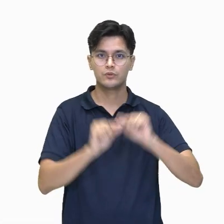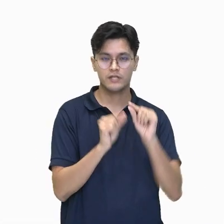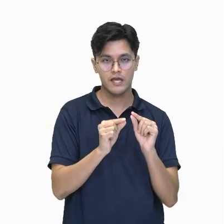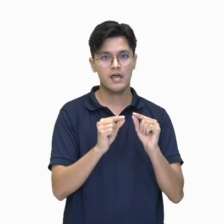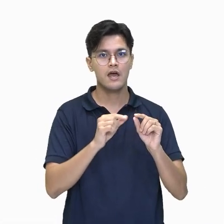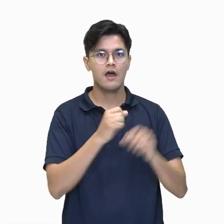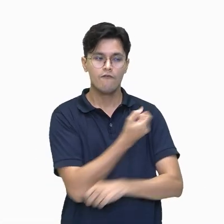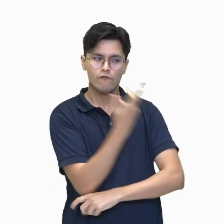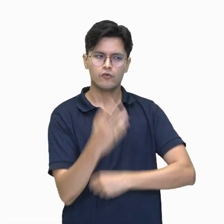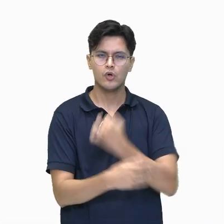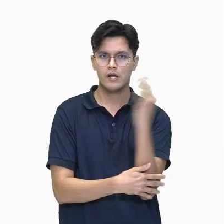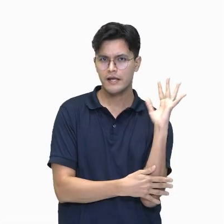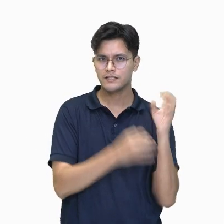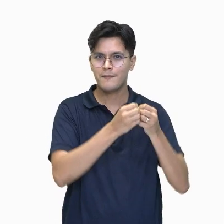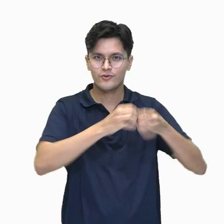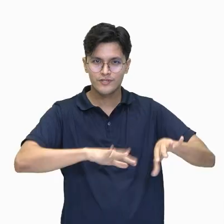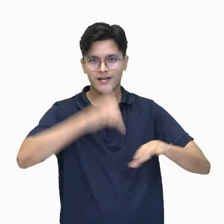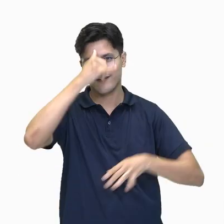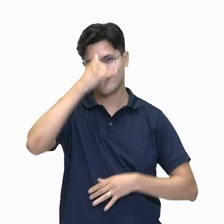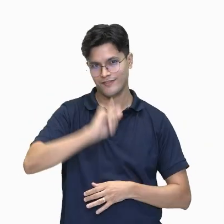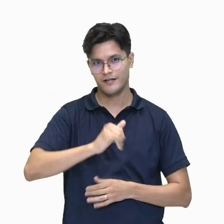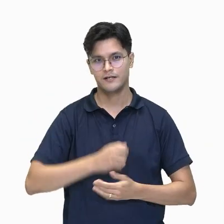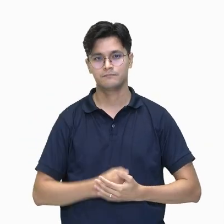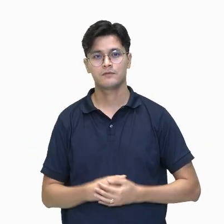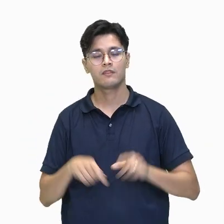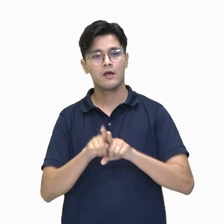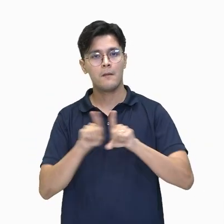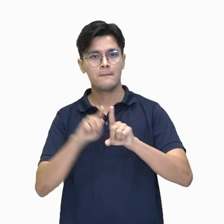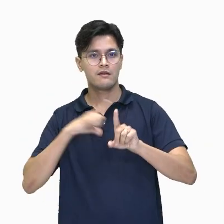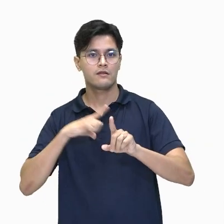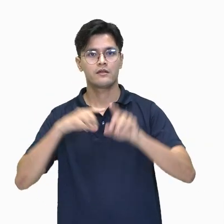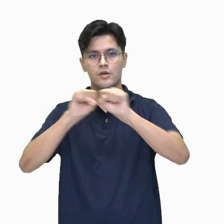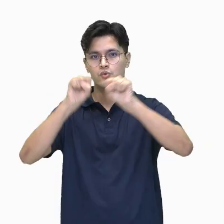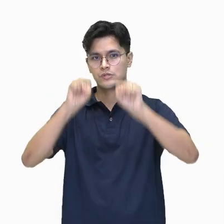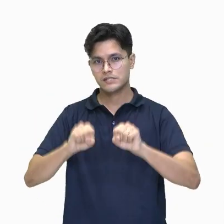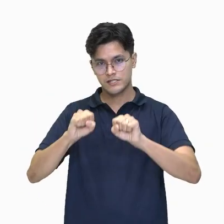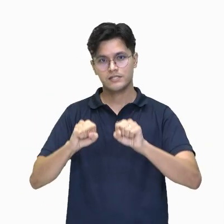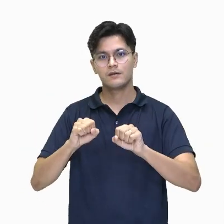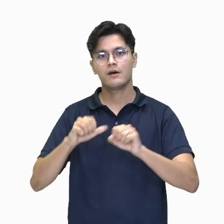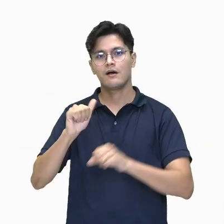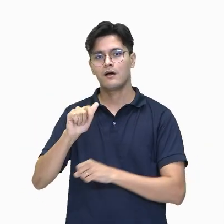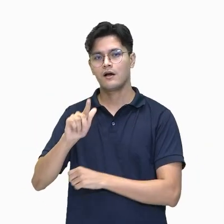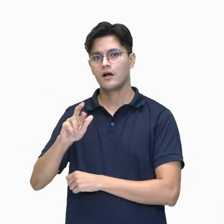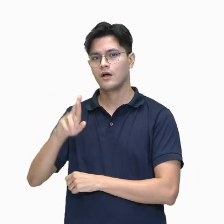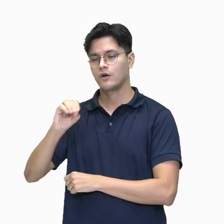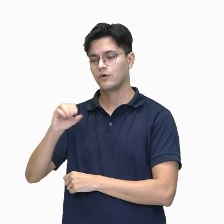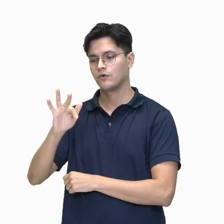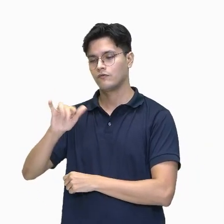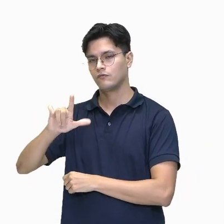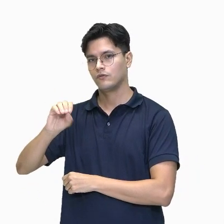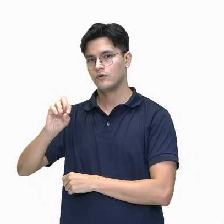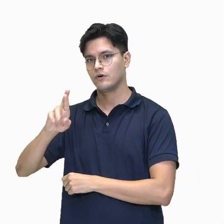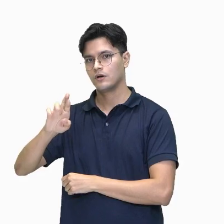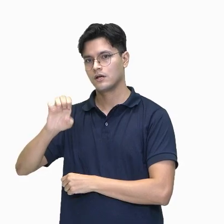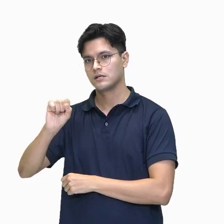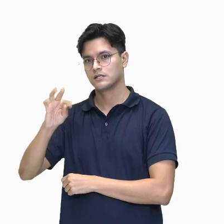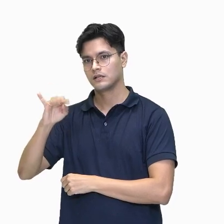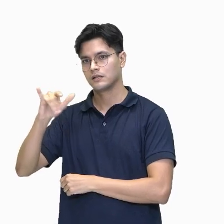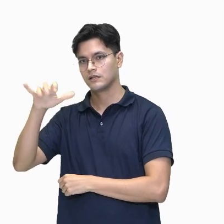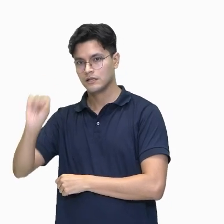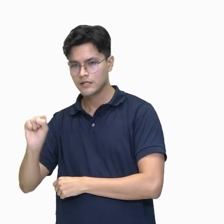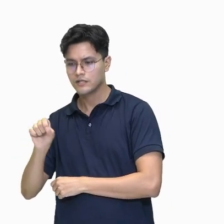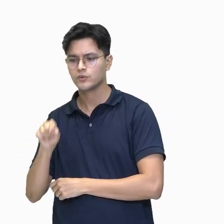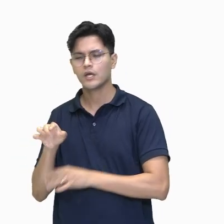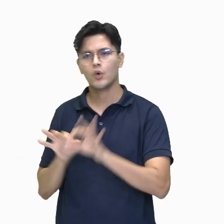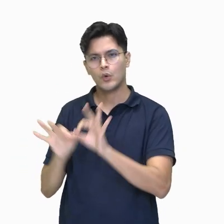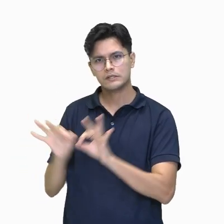temos os sistemas agroflorestais, que é o cultivo de alimentos e produtos em sistemas que imitam a estrutura da floresta, gerando